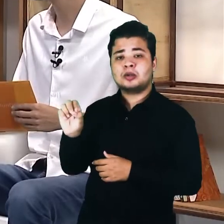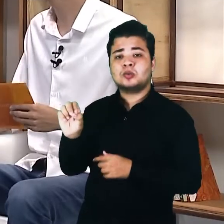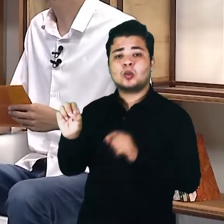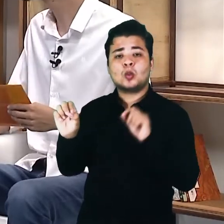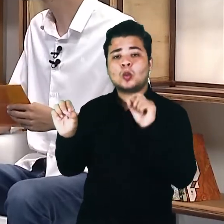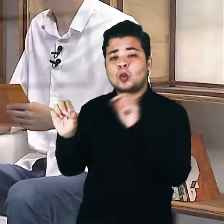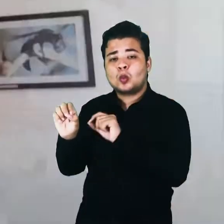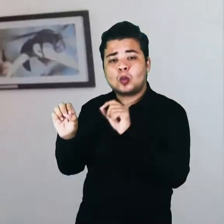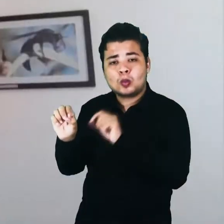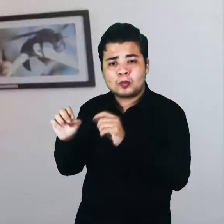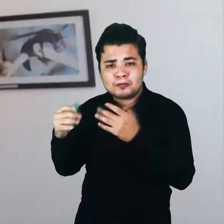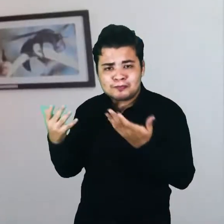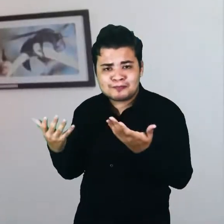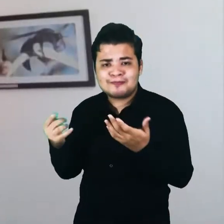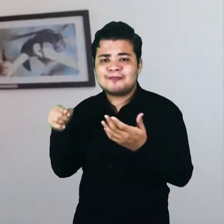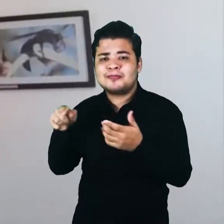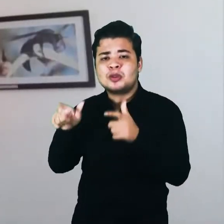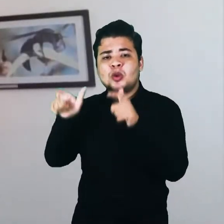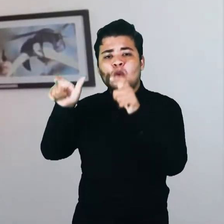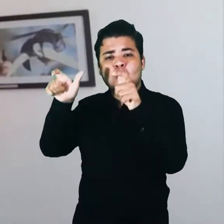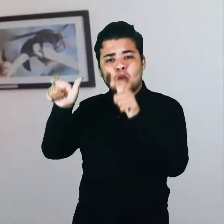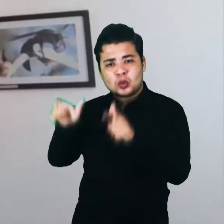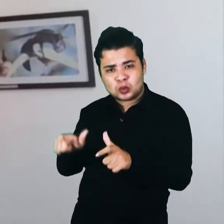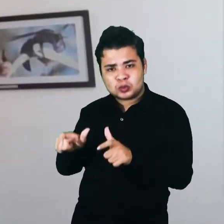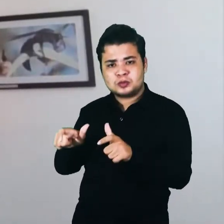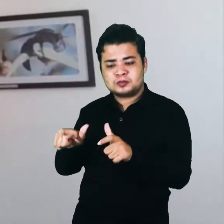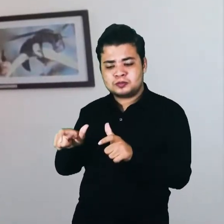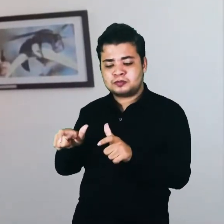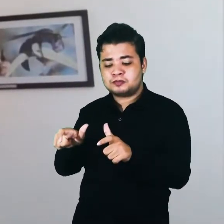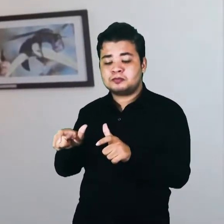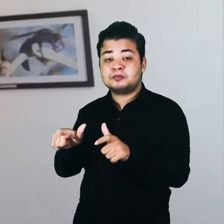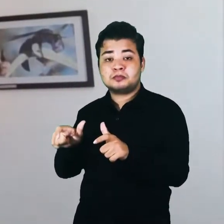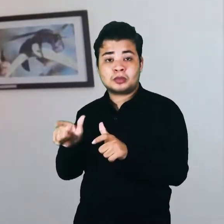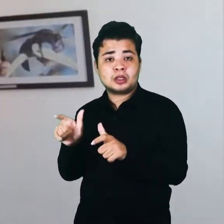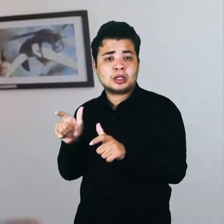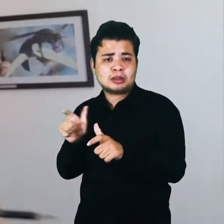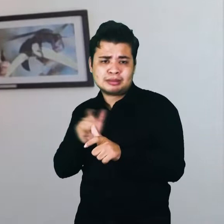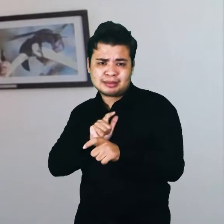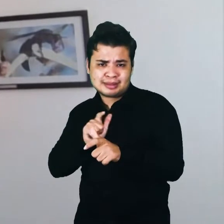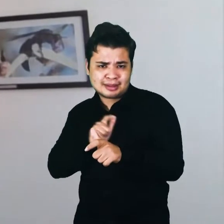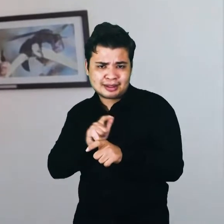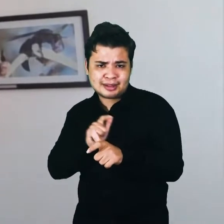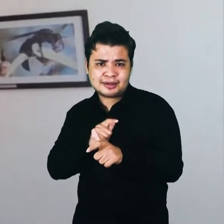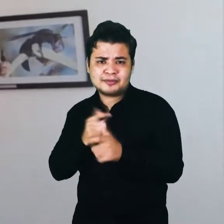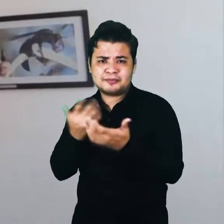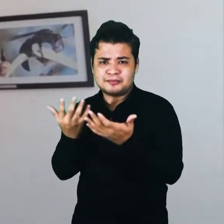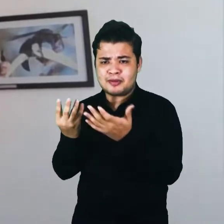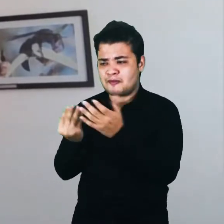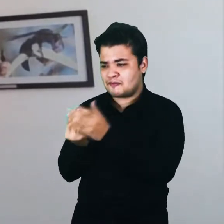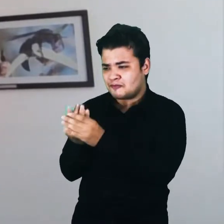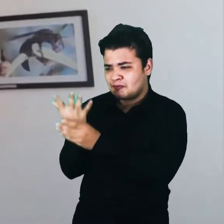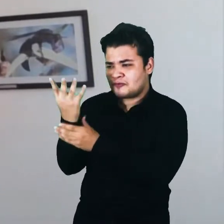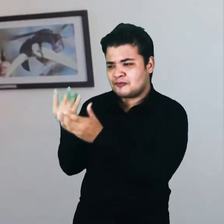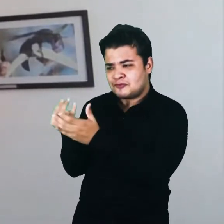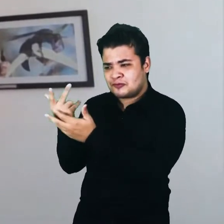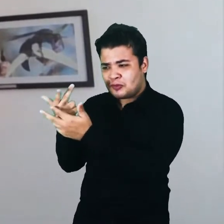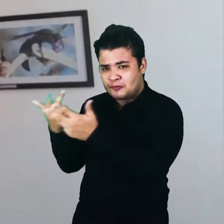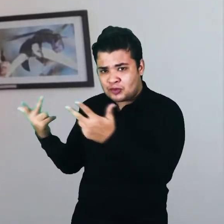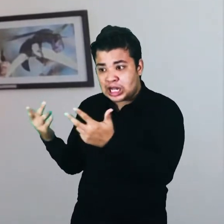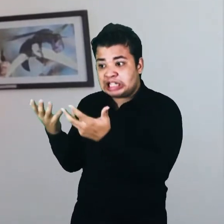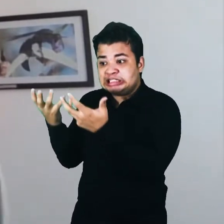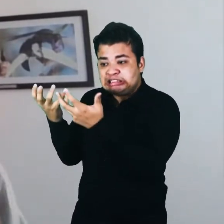na realidade, ele é um local aonde você deposita, né, essas amostras